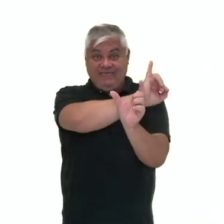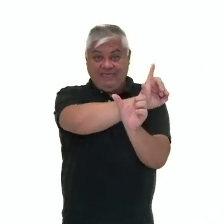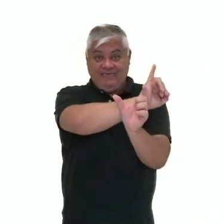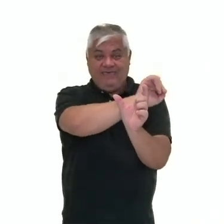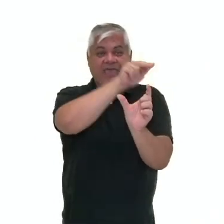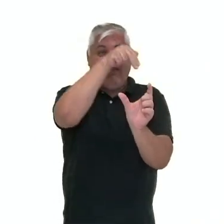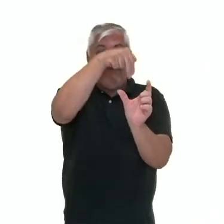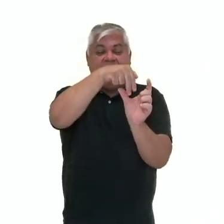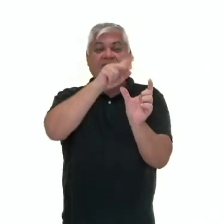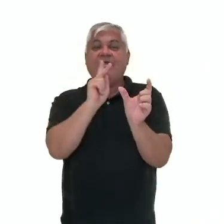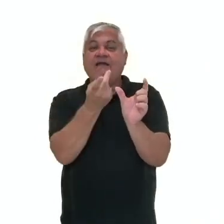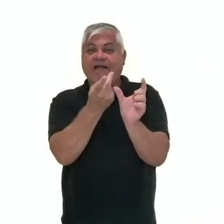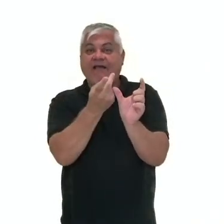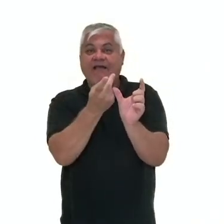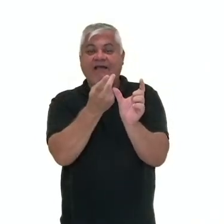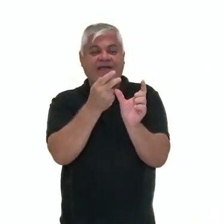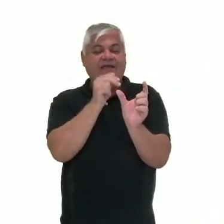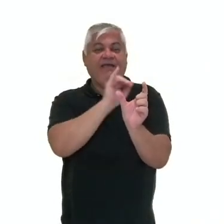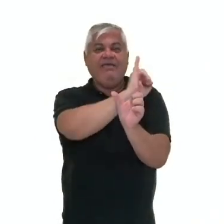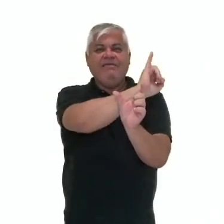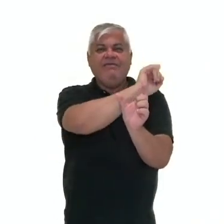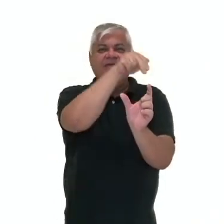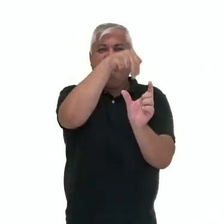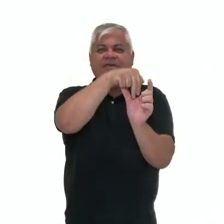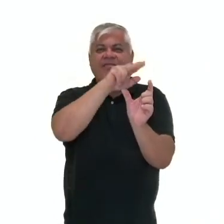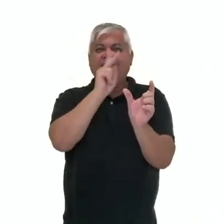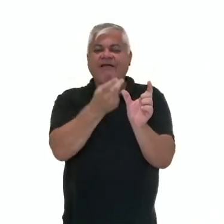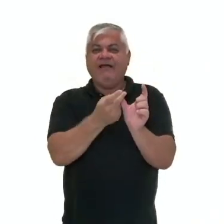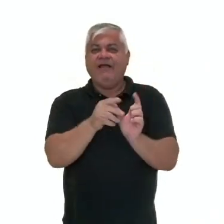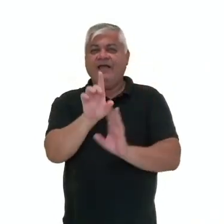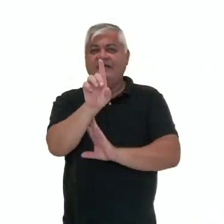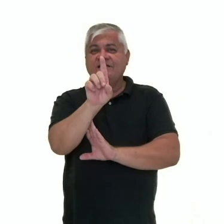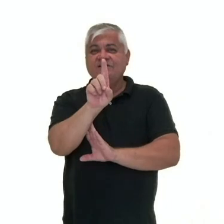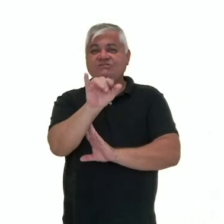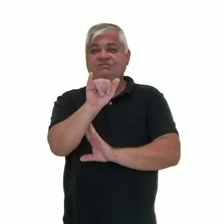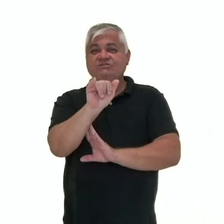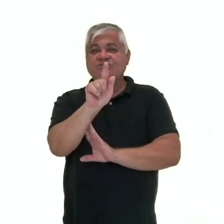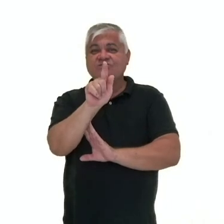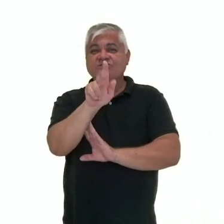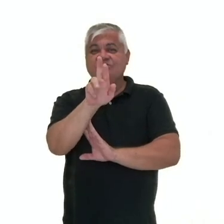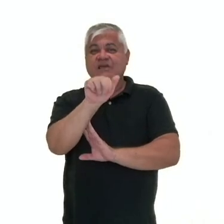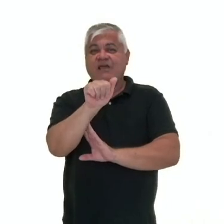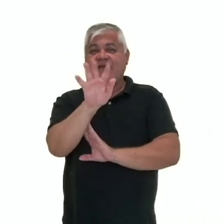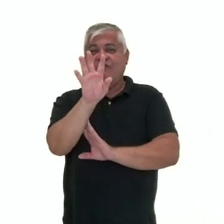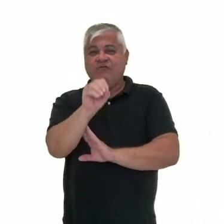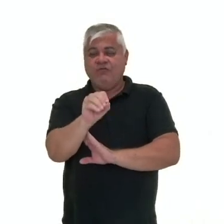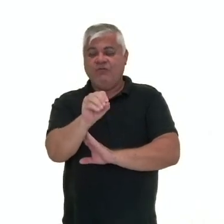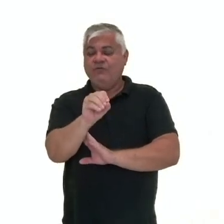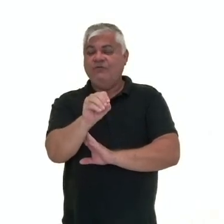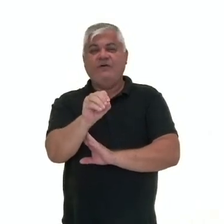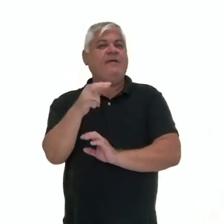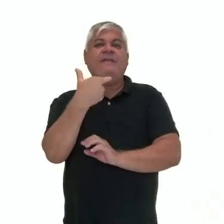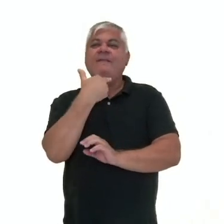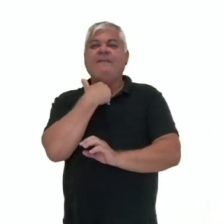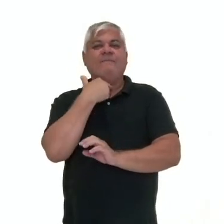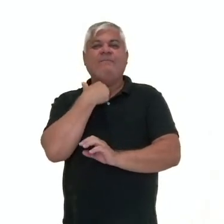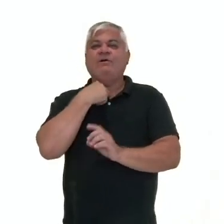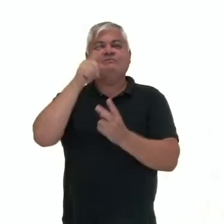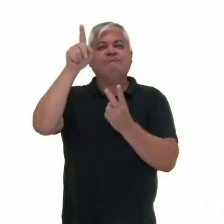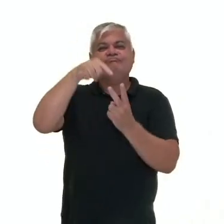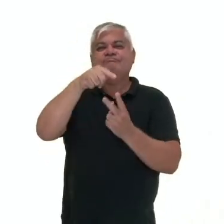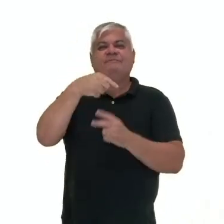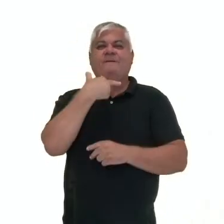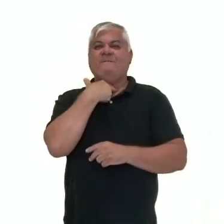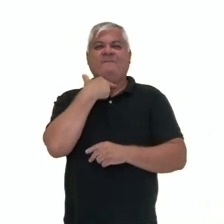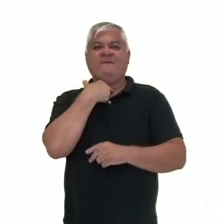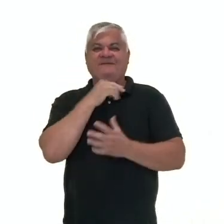o dígrafo. Você lembra disso? Dígrafo, né? Não se deve, né,